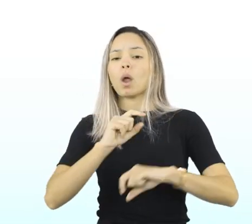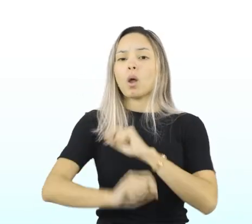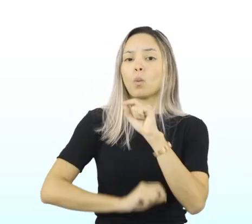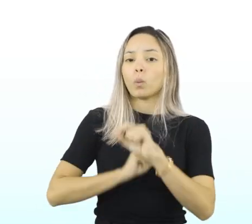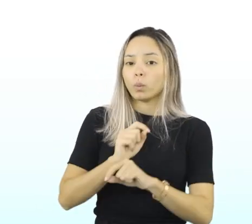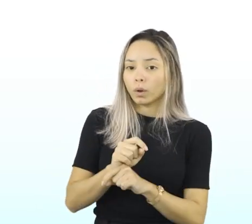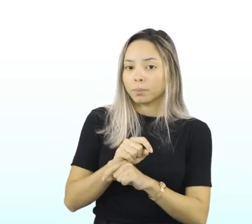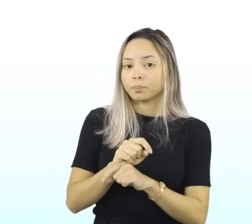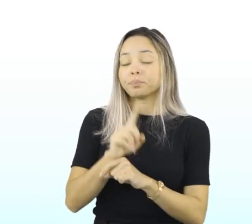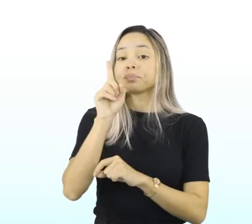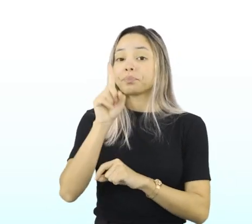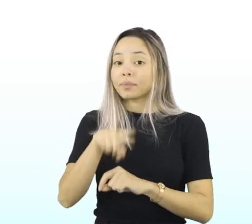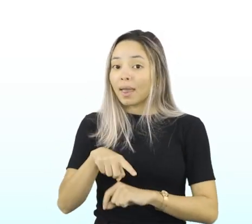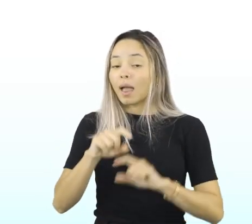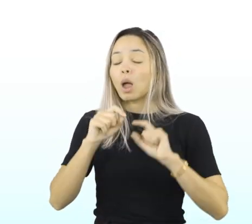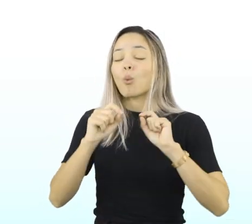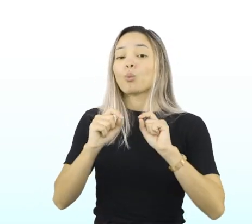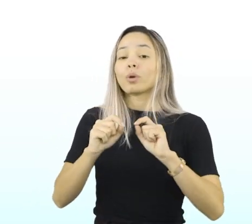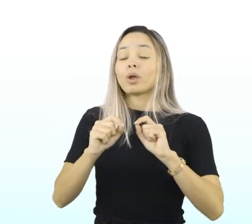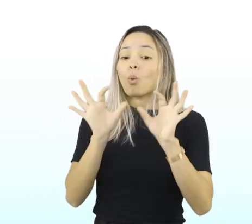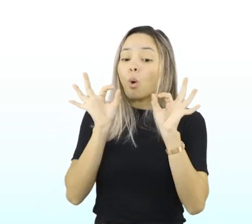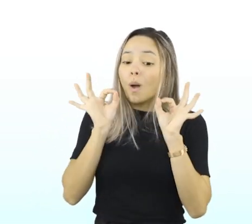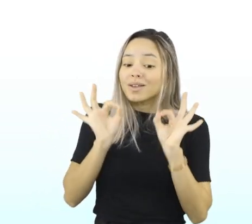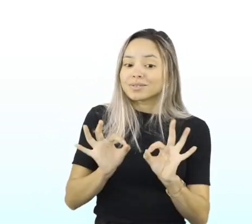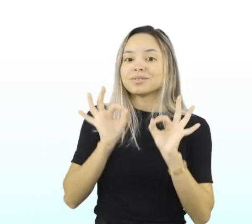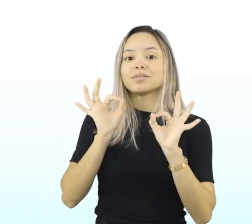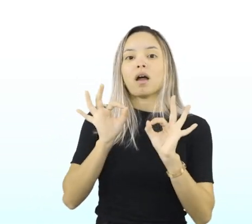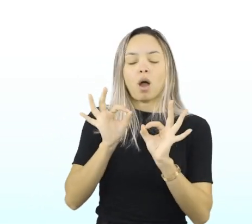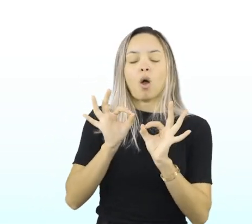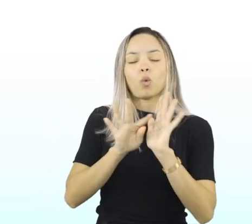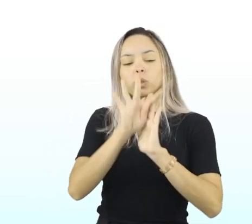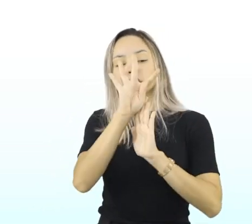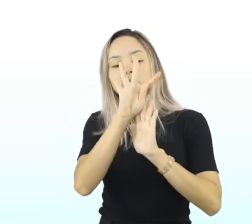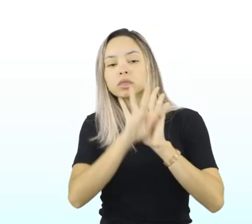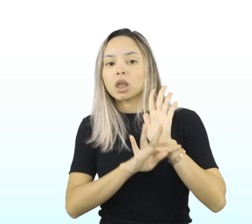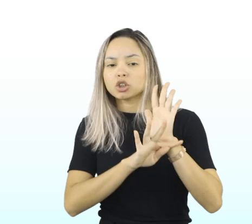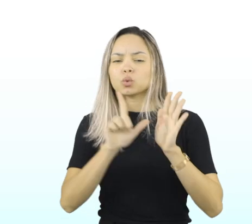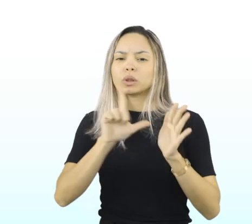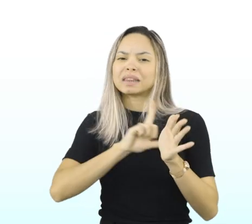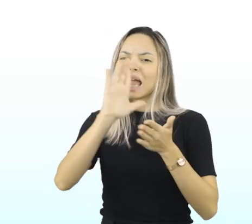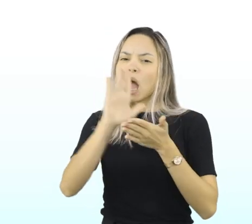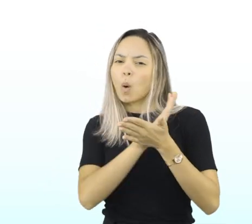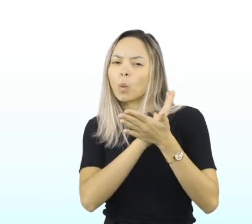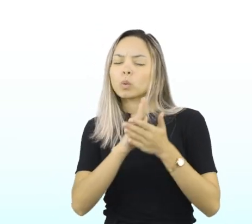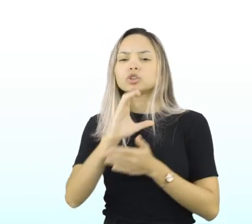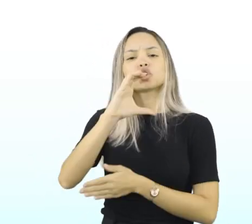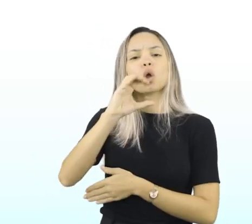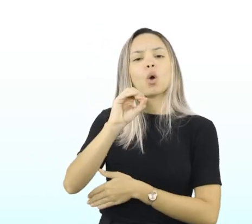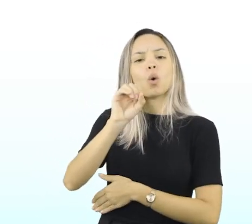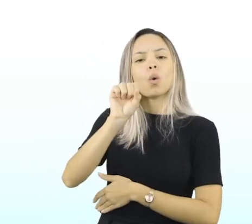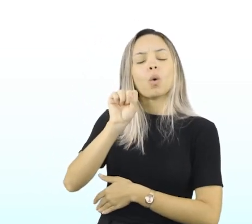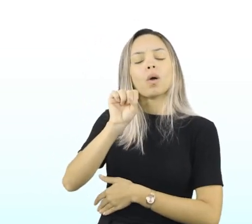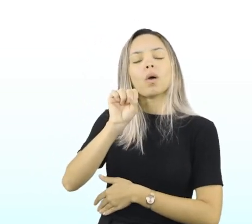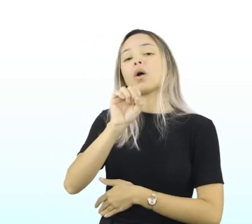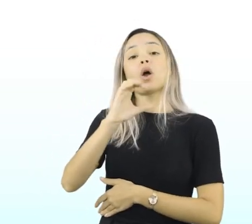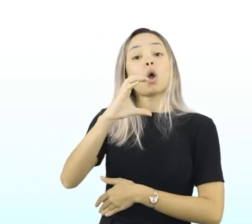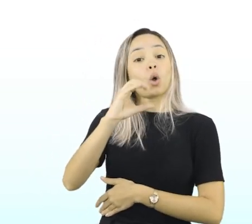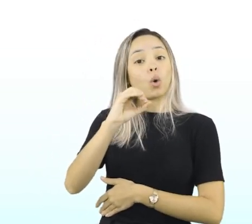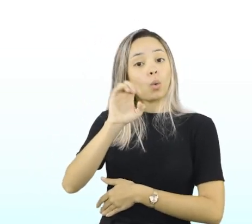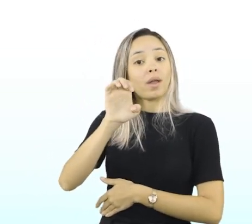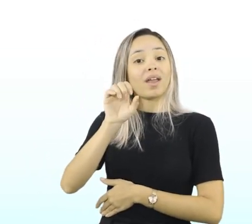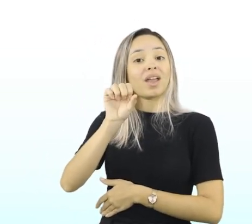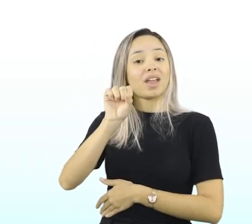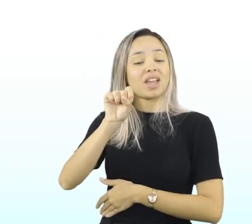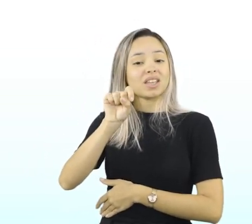mecanismos linguísticos, olha, coesão. Então, existem os elementos coesivos que você tem que colocar